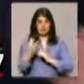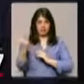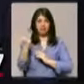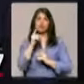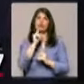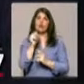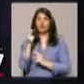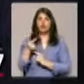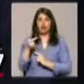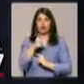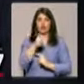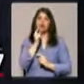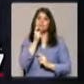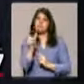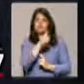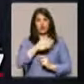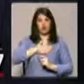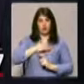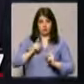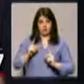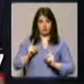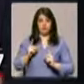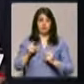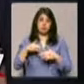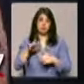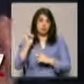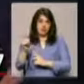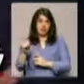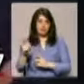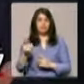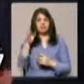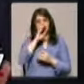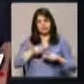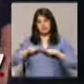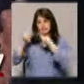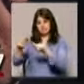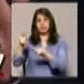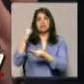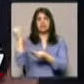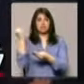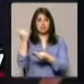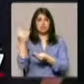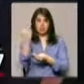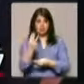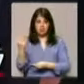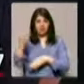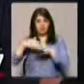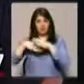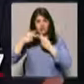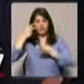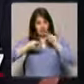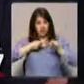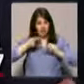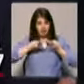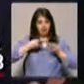são os tais elementos da troca e se forem As instituições a fazerem essa análise e é apresentarem a Euro ao